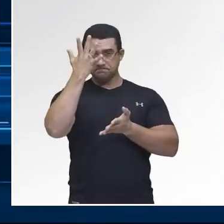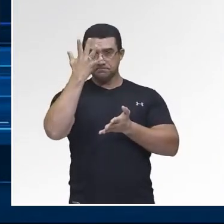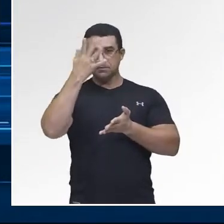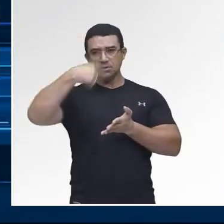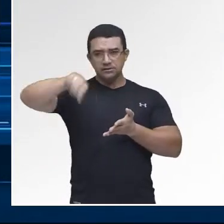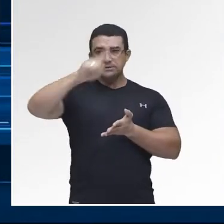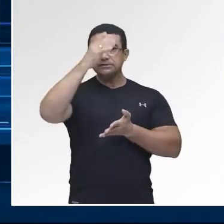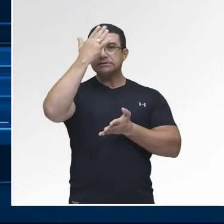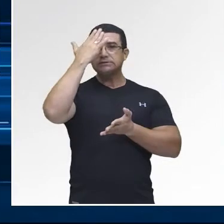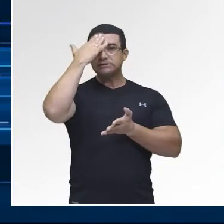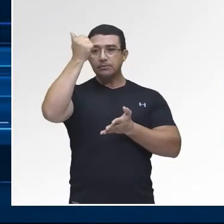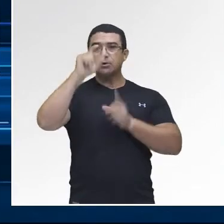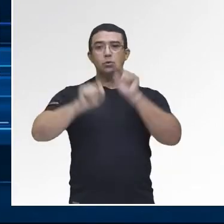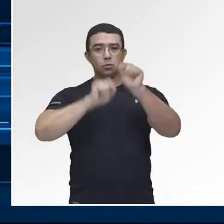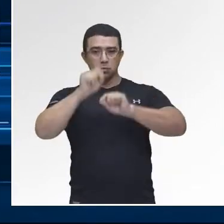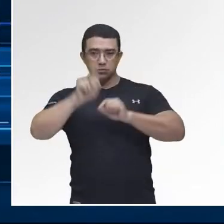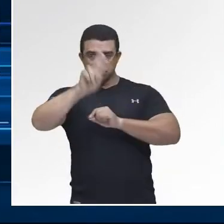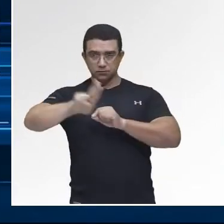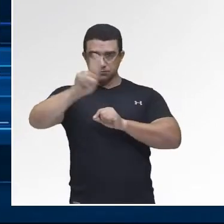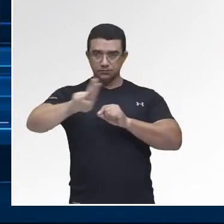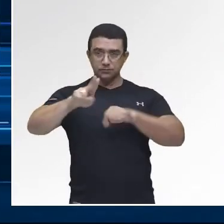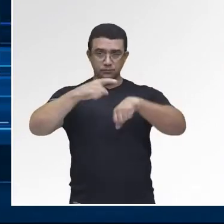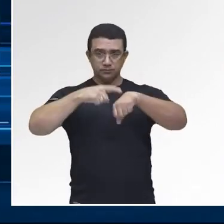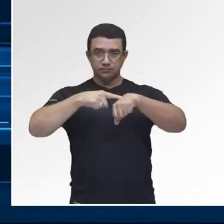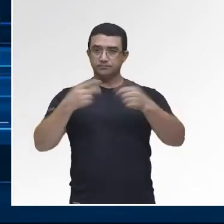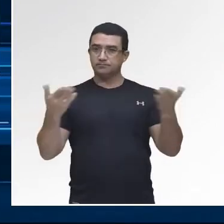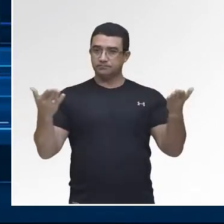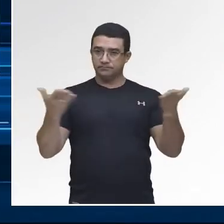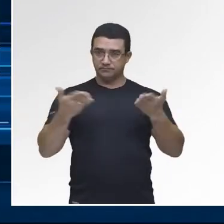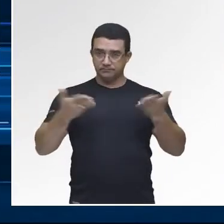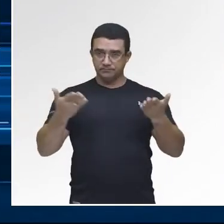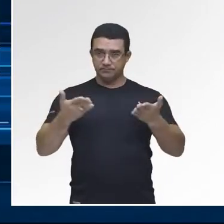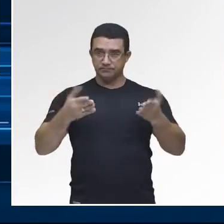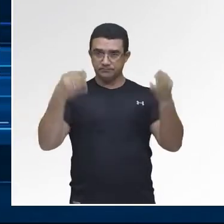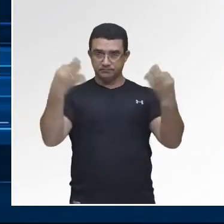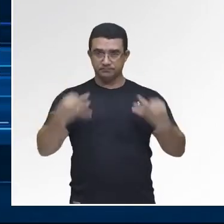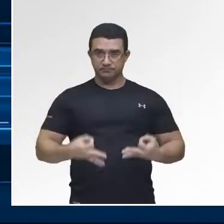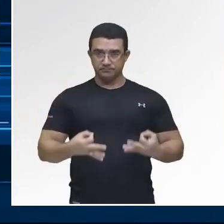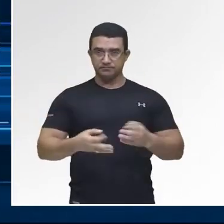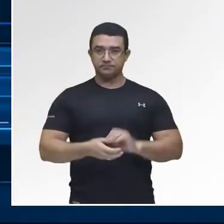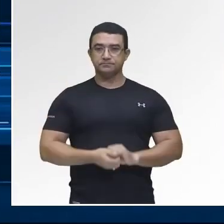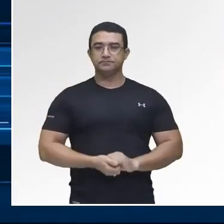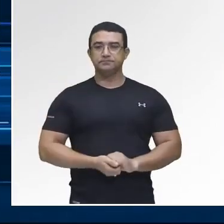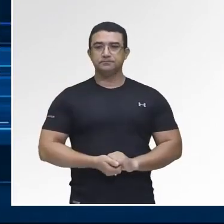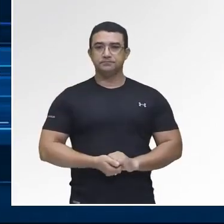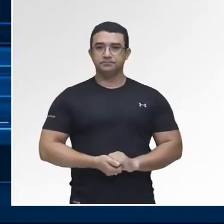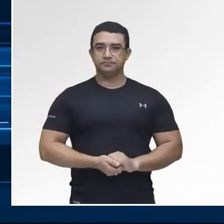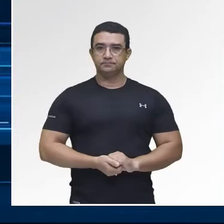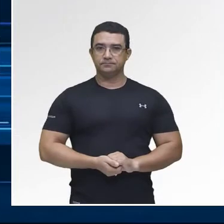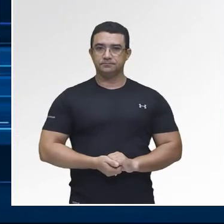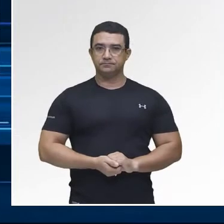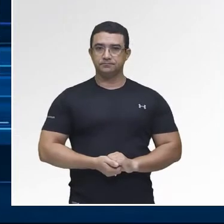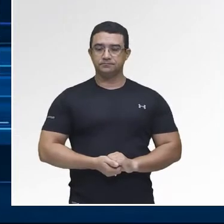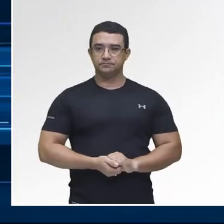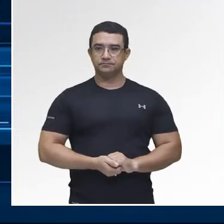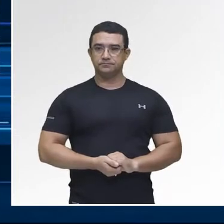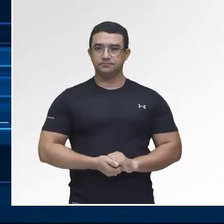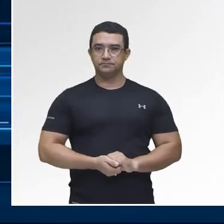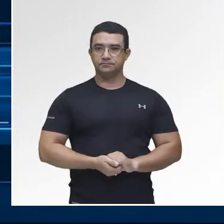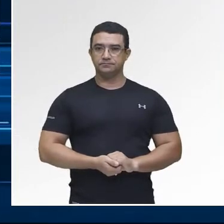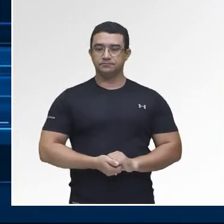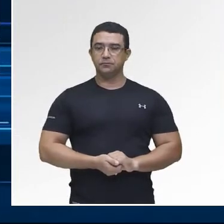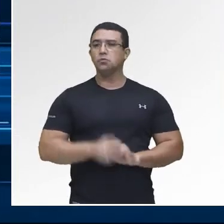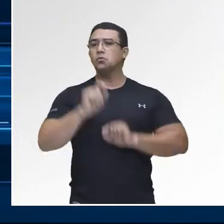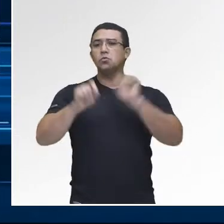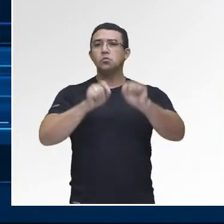que situações eu utilizo, tá certo? Vamos falar um pouquinho então sobre o Present Perfect, olha só. Quando que eu